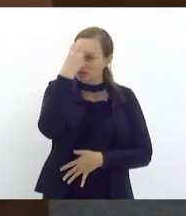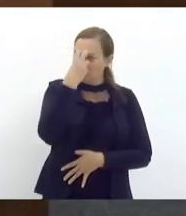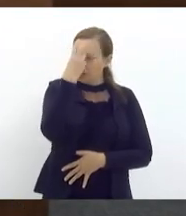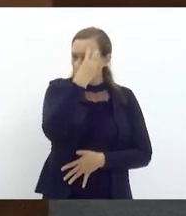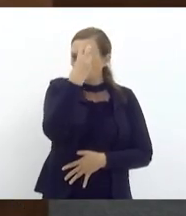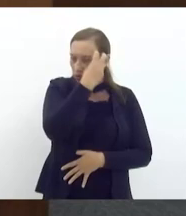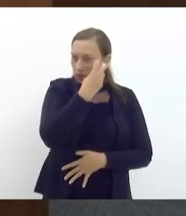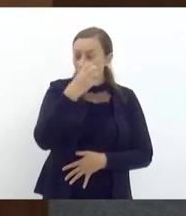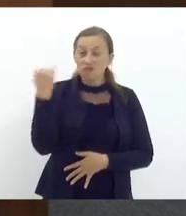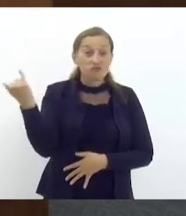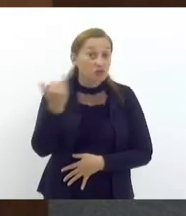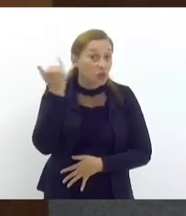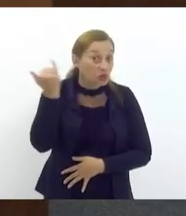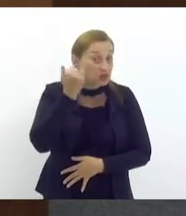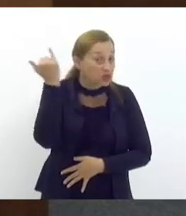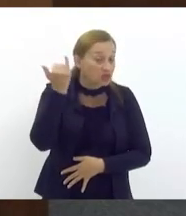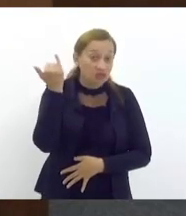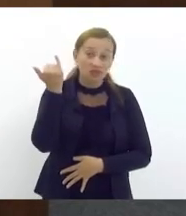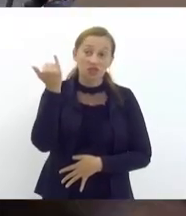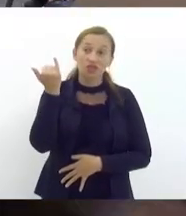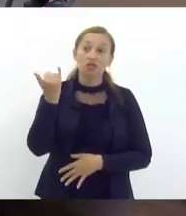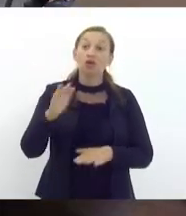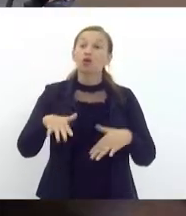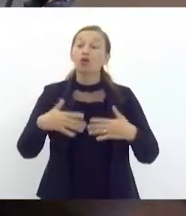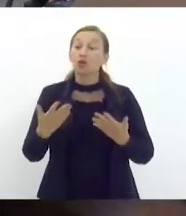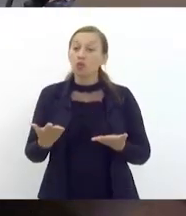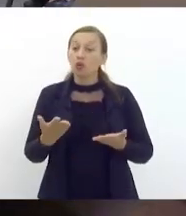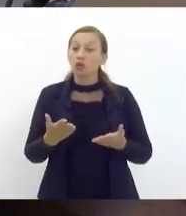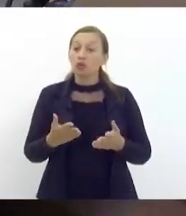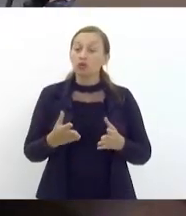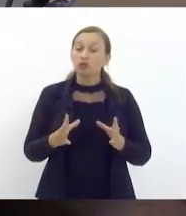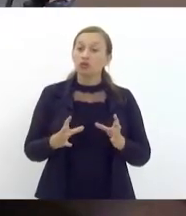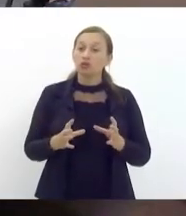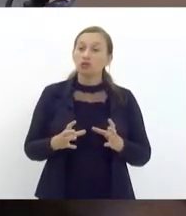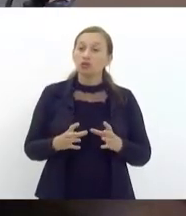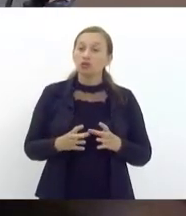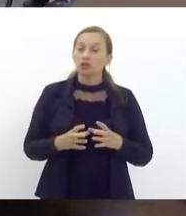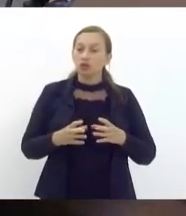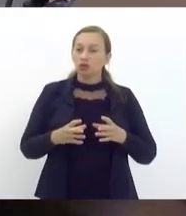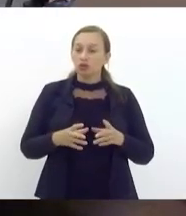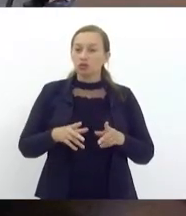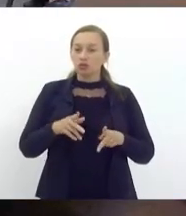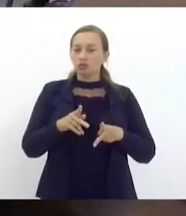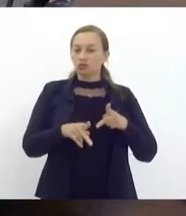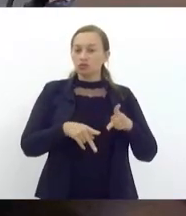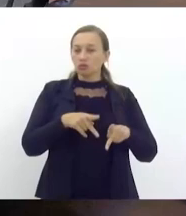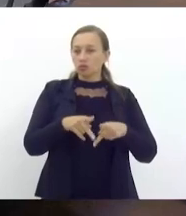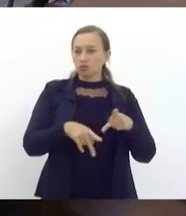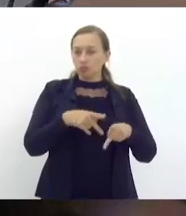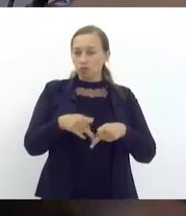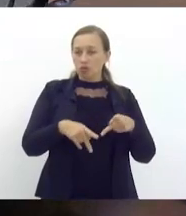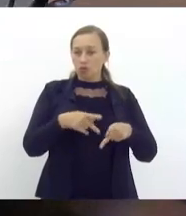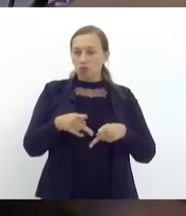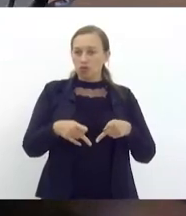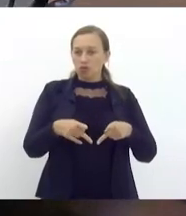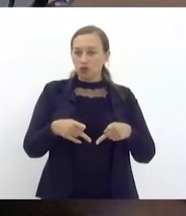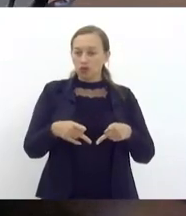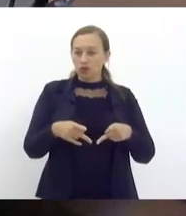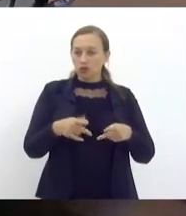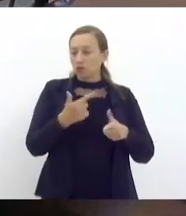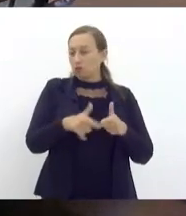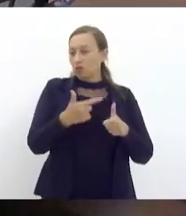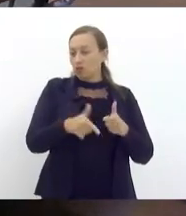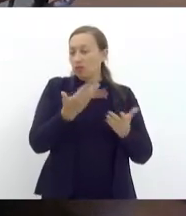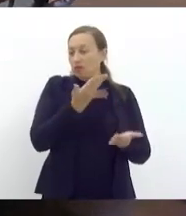uma importância maior ainda quando Esses povos são de baixo de fogo cruzado com ameaça de perderem suas terras a questão do